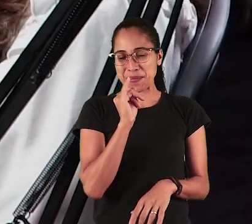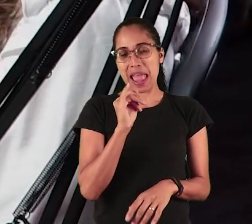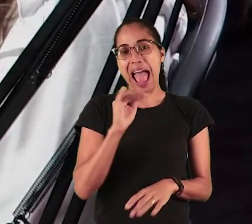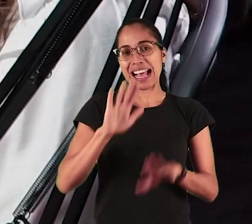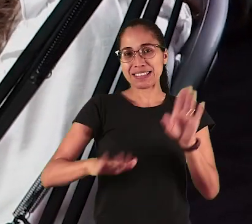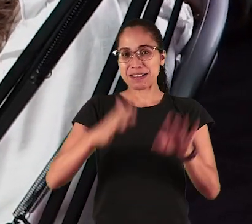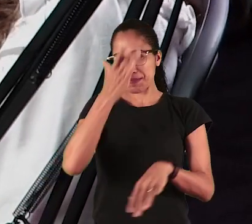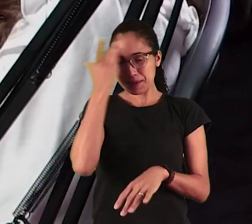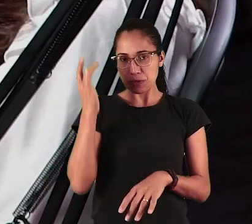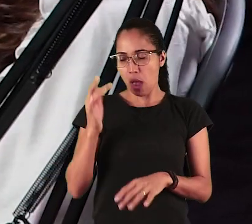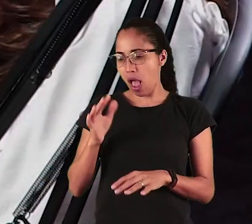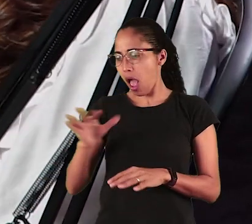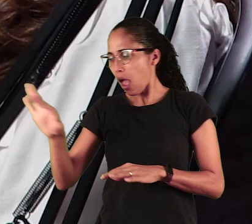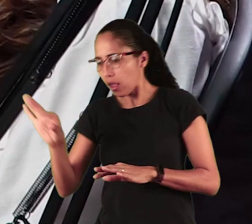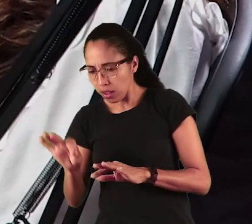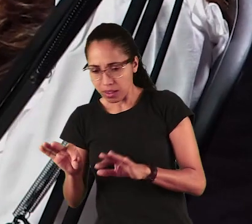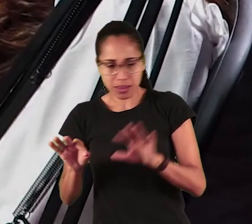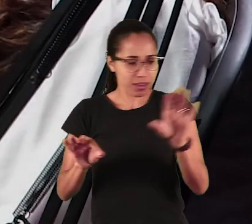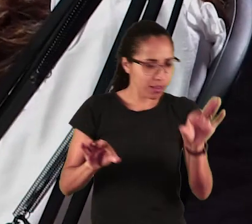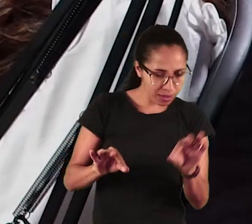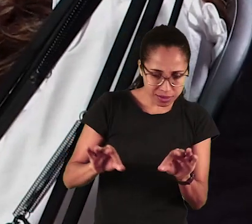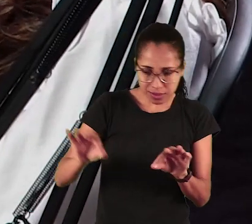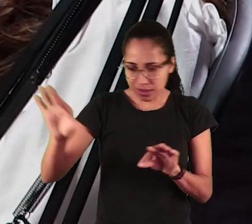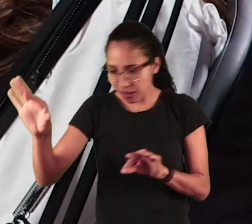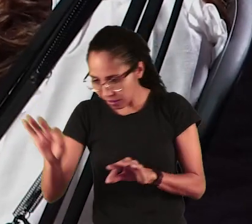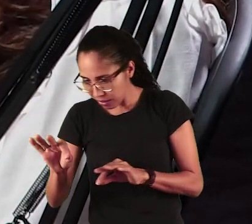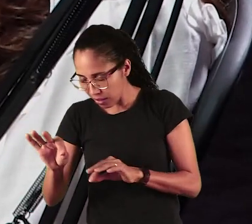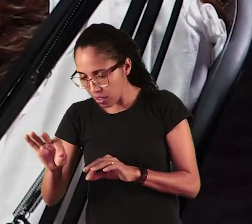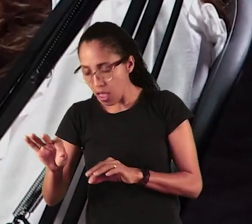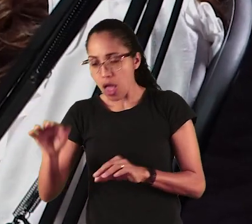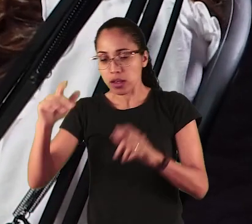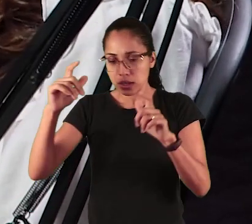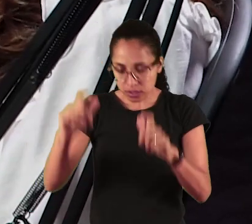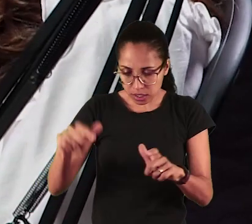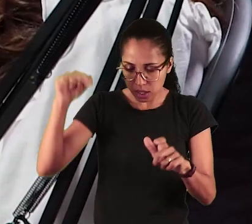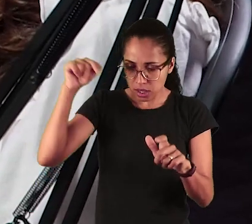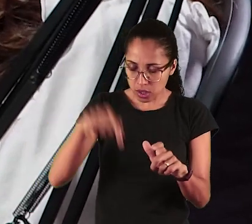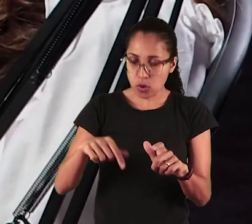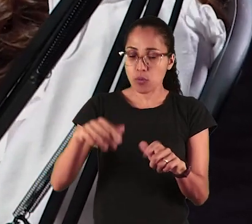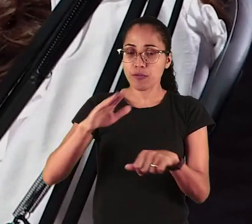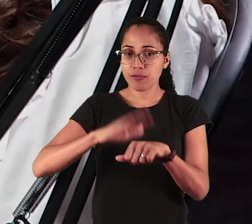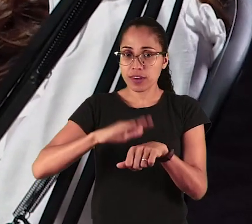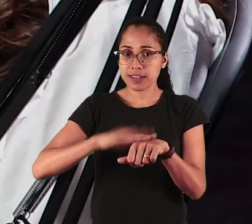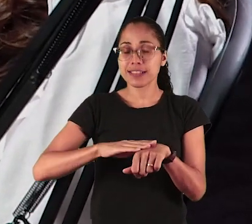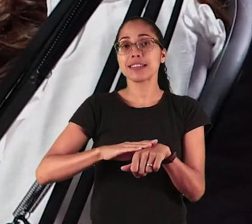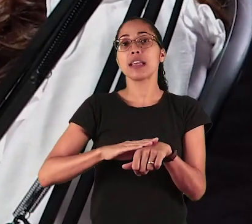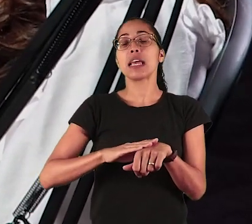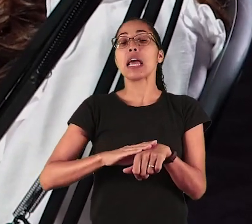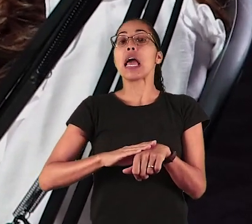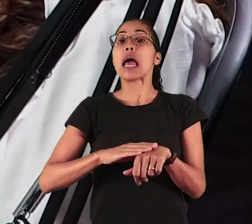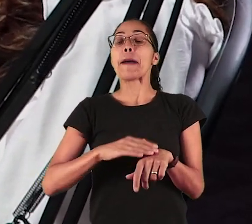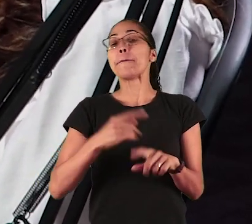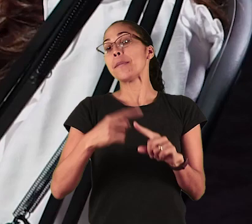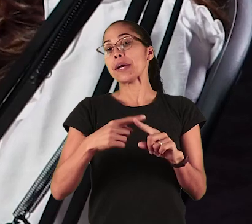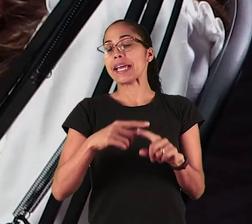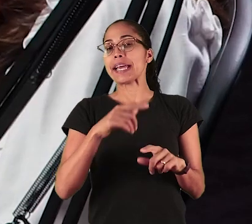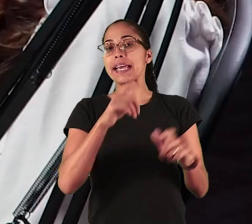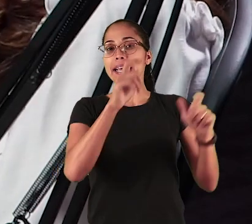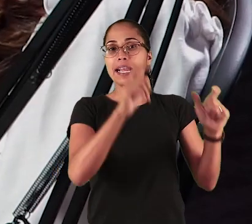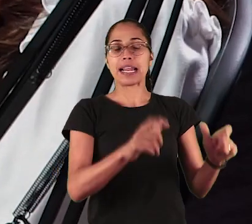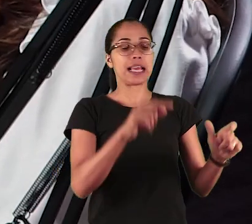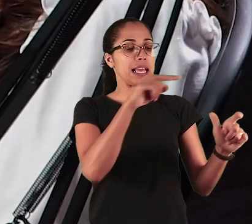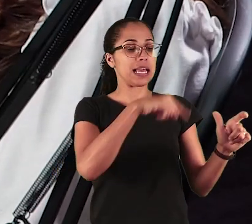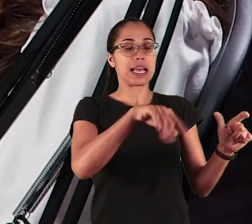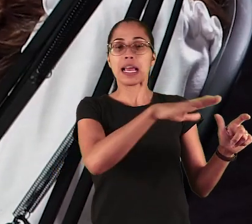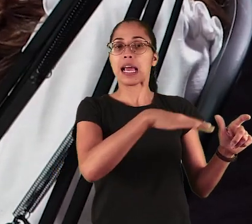eu vou isso agora eu vou isso não você chegou aqui dentro do que eu tô aqui se eu quero fazer a colar por exemplo eu estava ao invés também que em Londres e